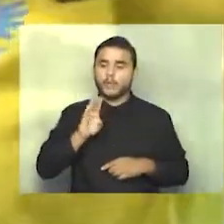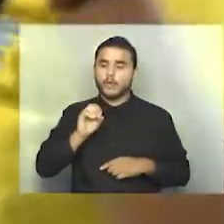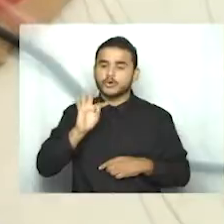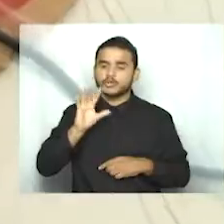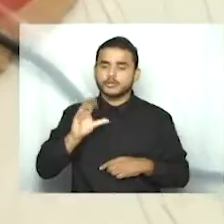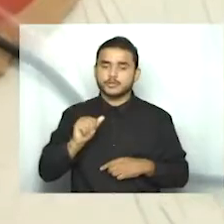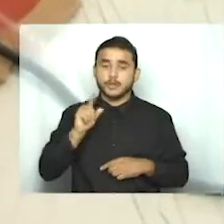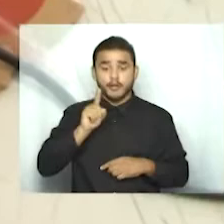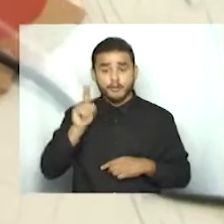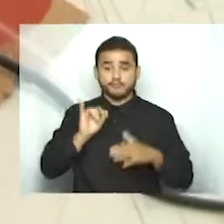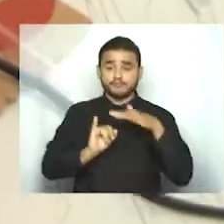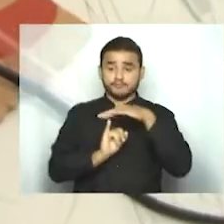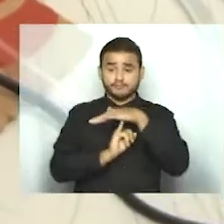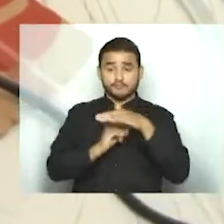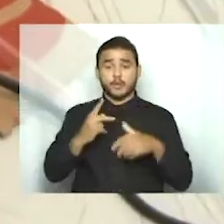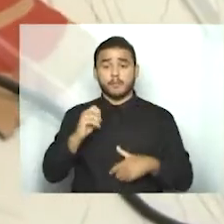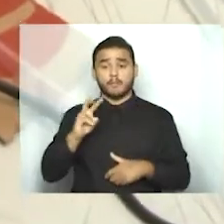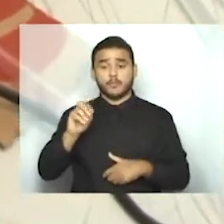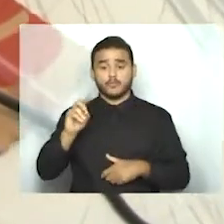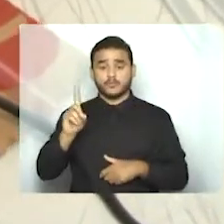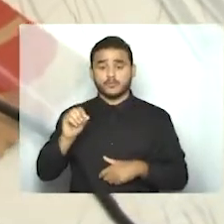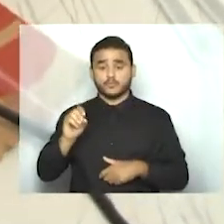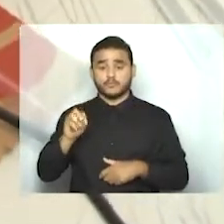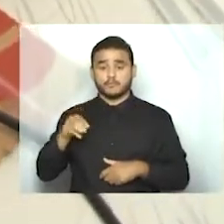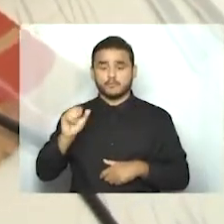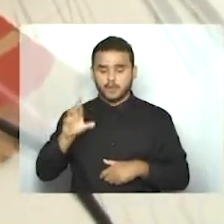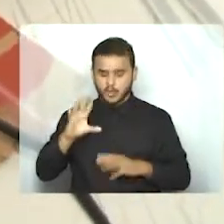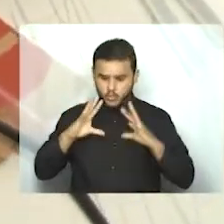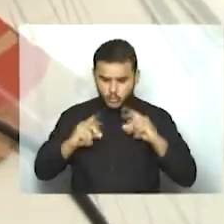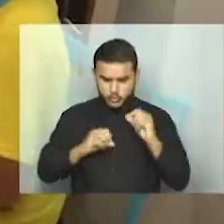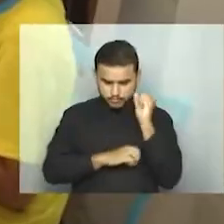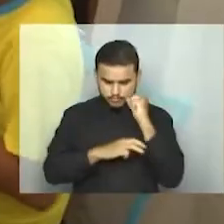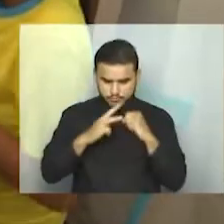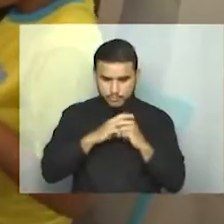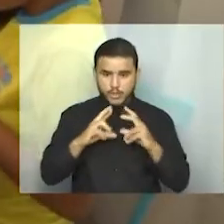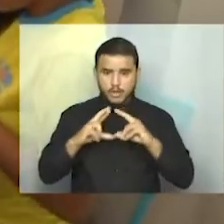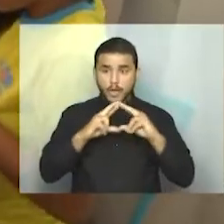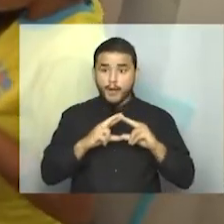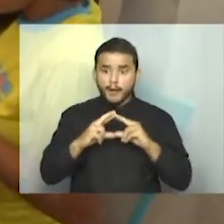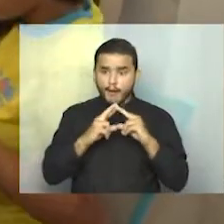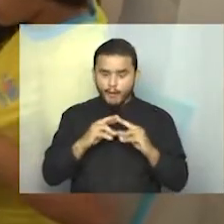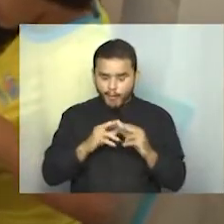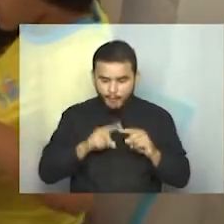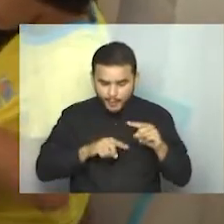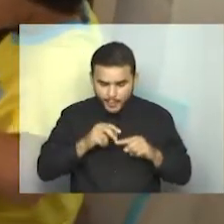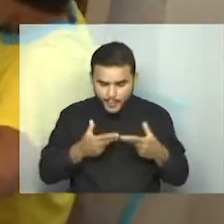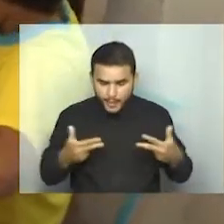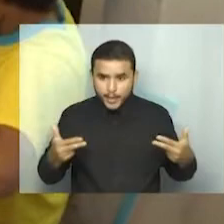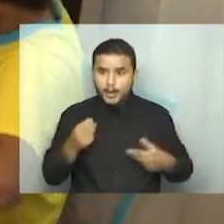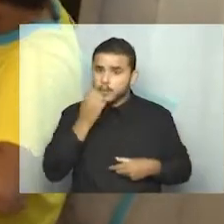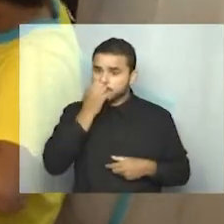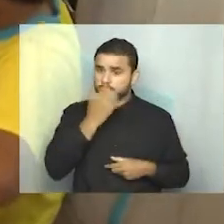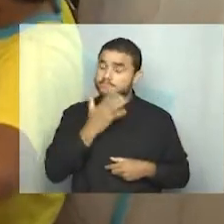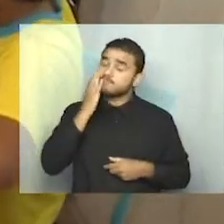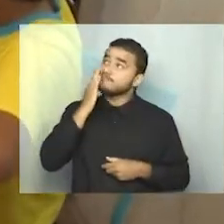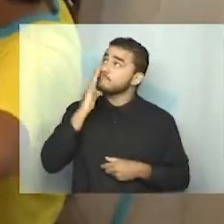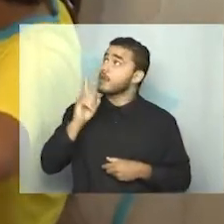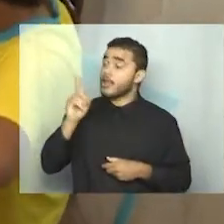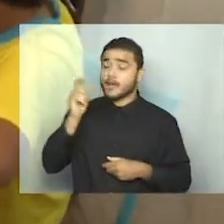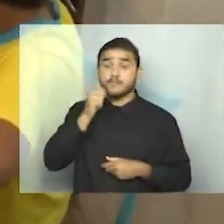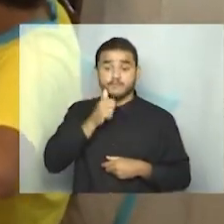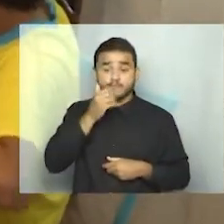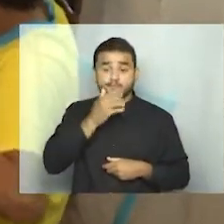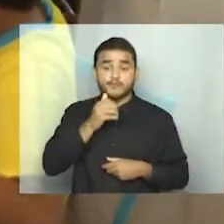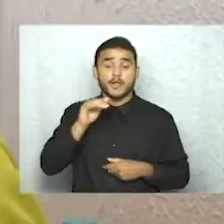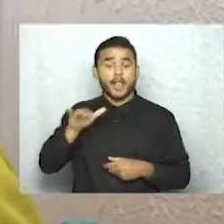Povo do Mar. O material usado é todo descartável e reciclável. Ela gosta tanto das atividades que tem repassado a experiência para